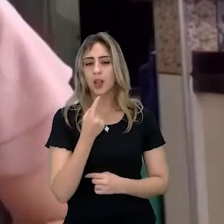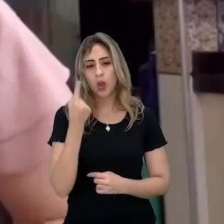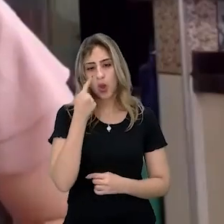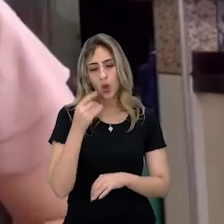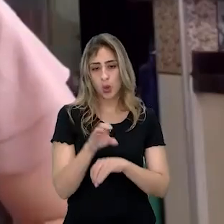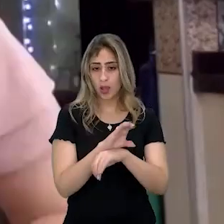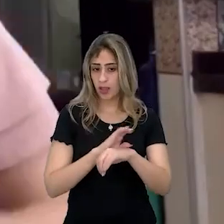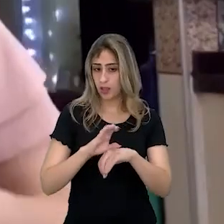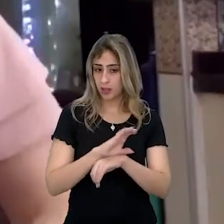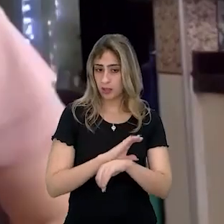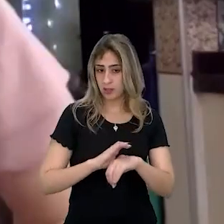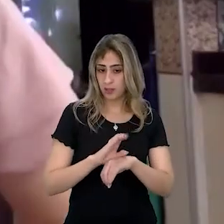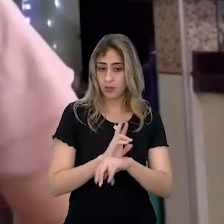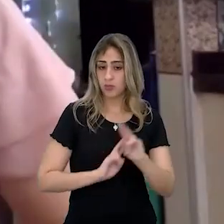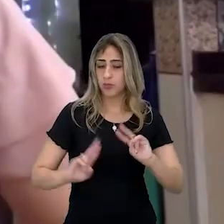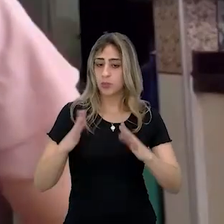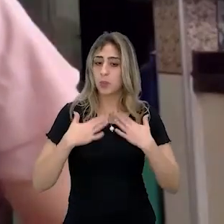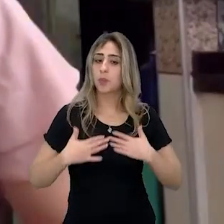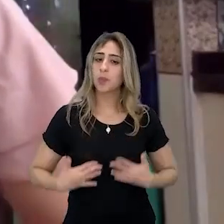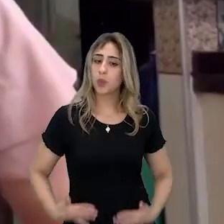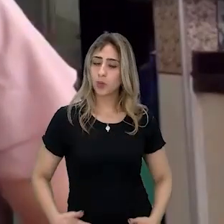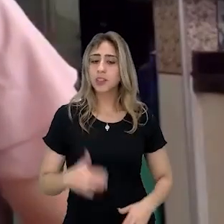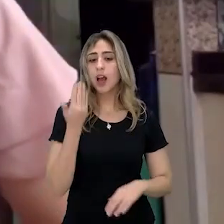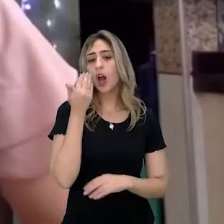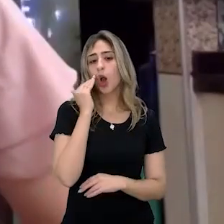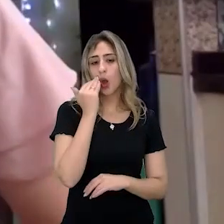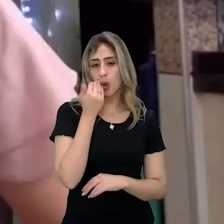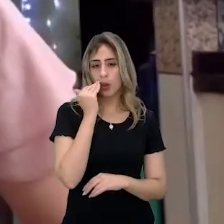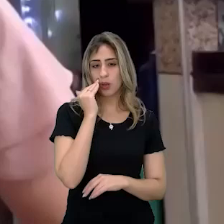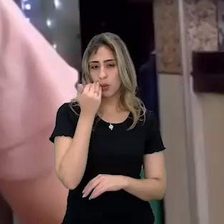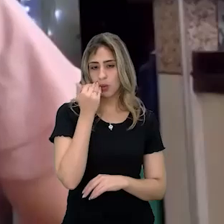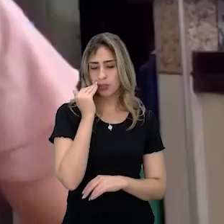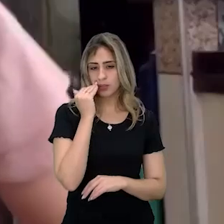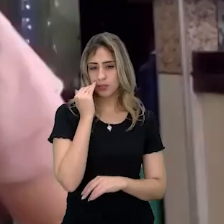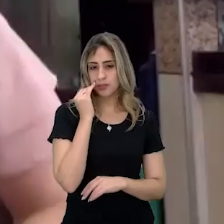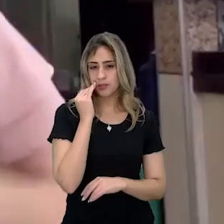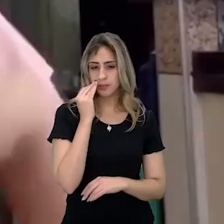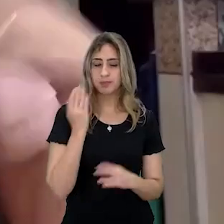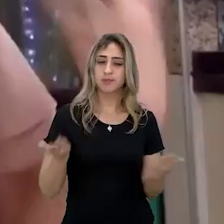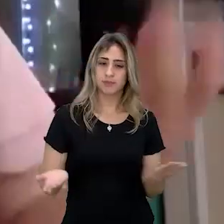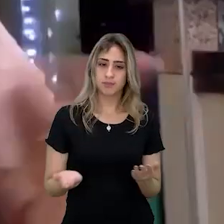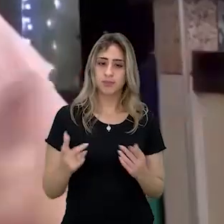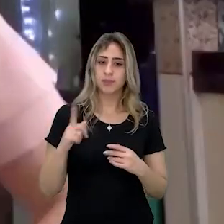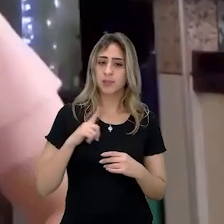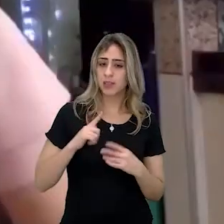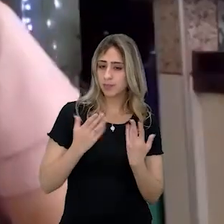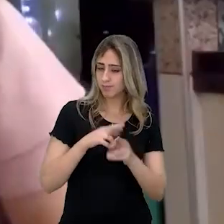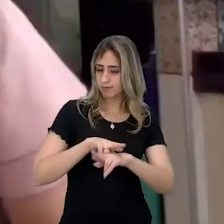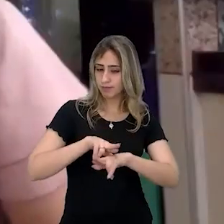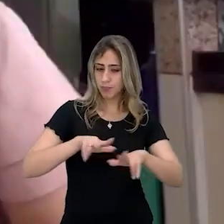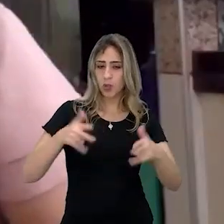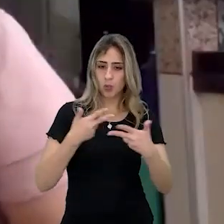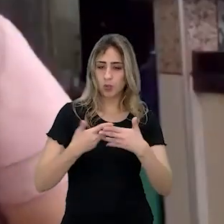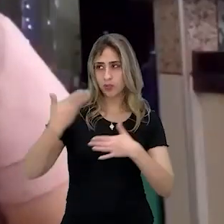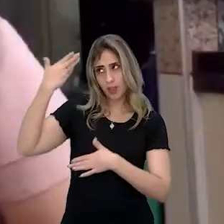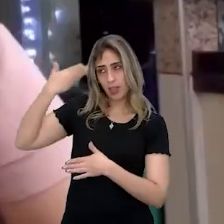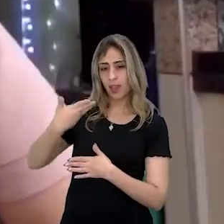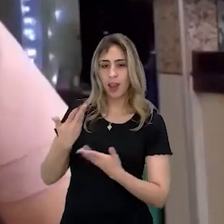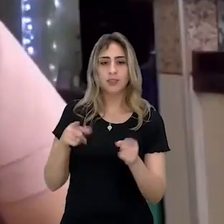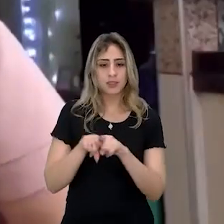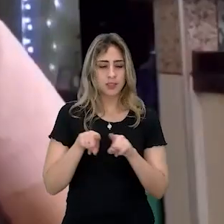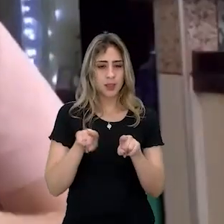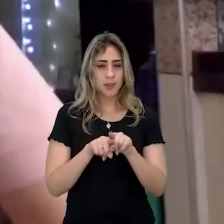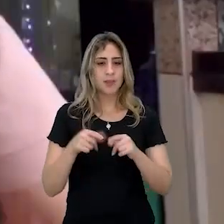castanhos, e estou usando uma blusa rosé. Tenho muitas coisas aqui atrás de mim